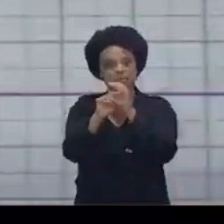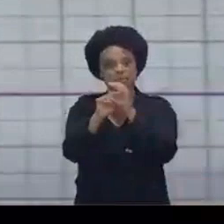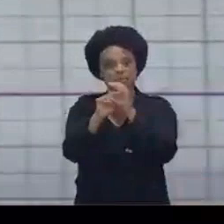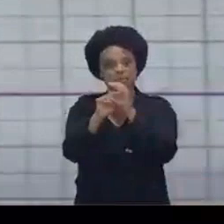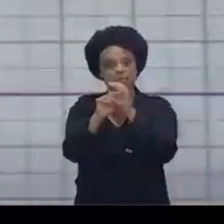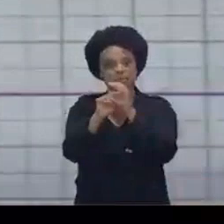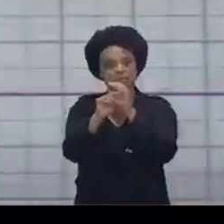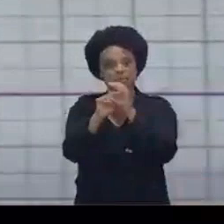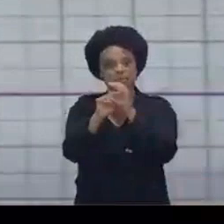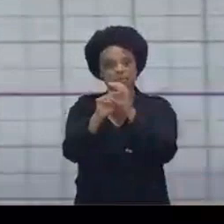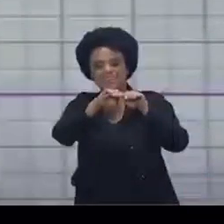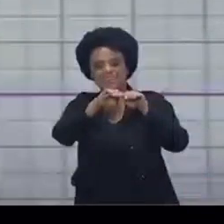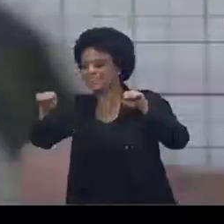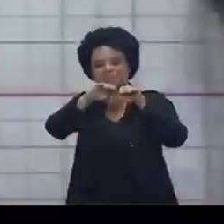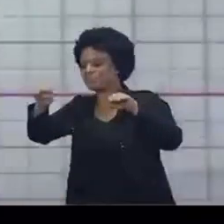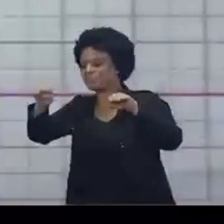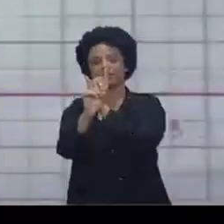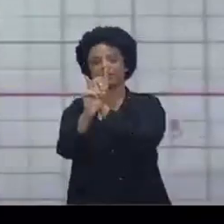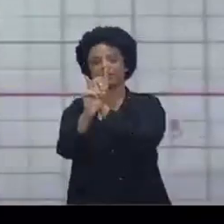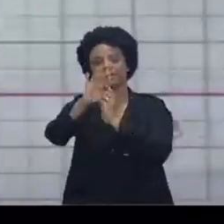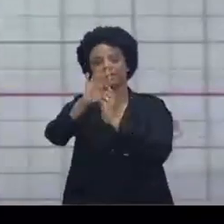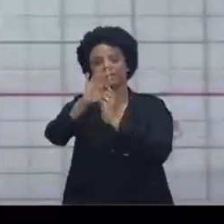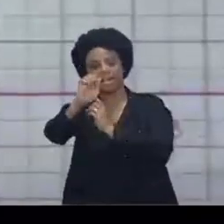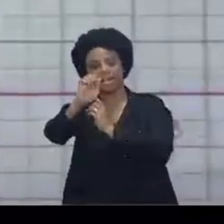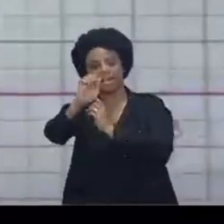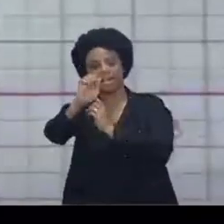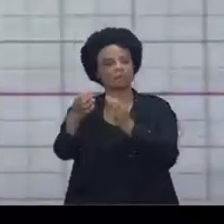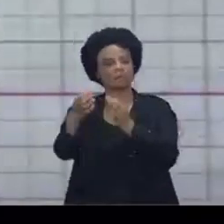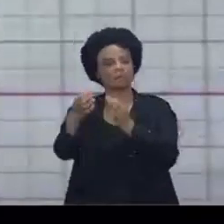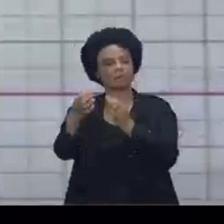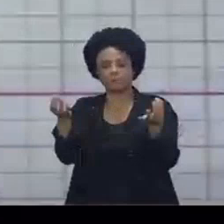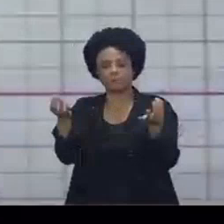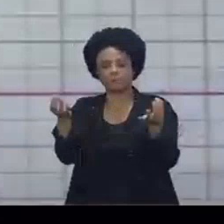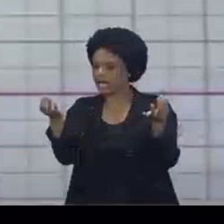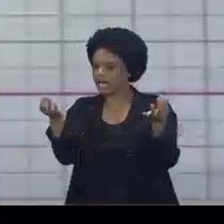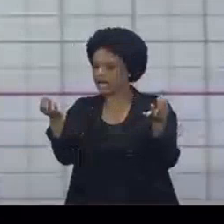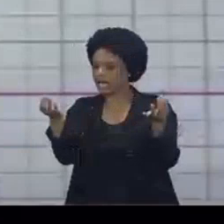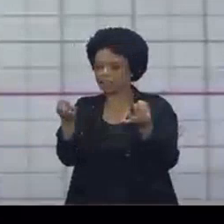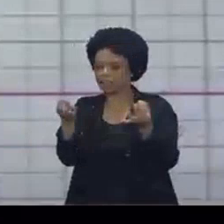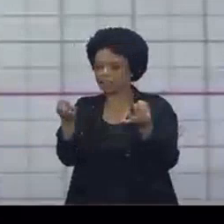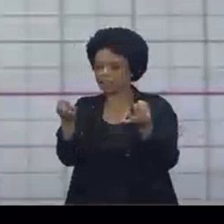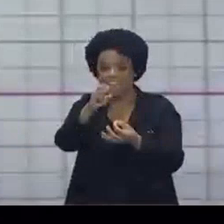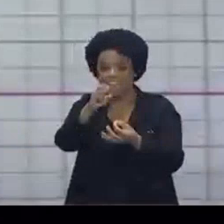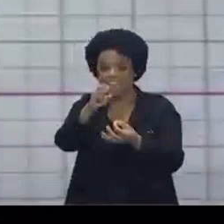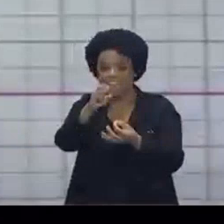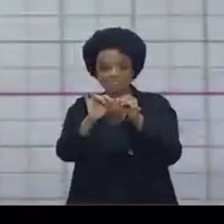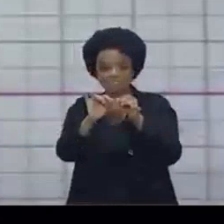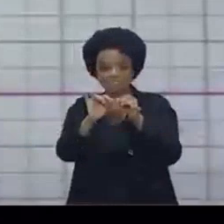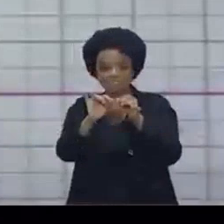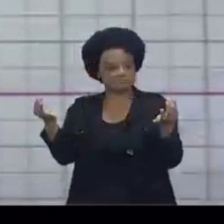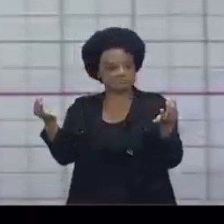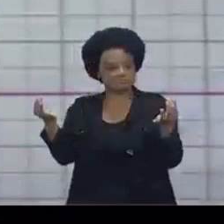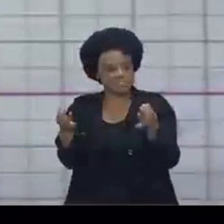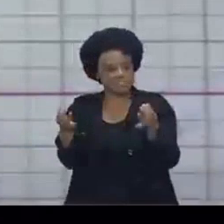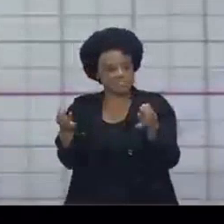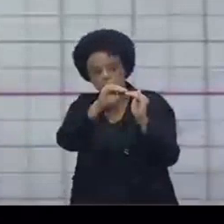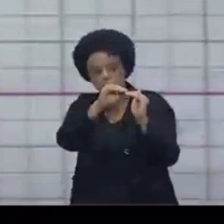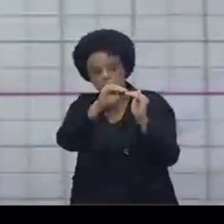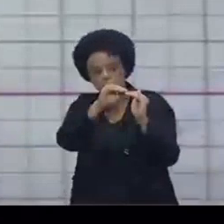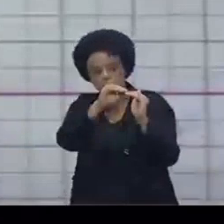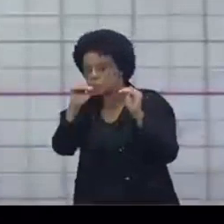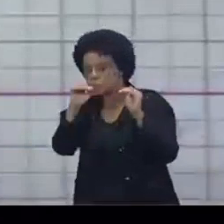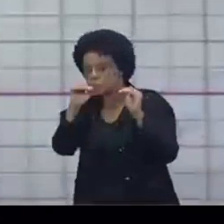você vai encontrar uma reta muito perfeita. Se você tiver aqui um movimento que